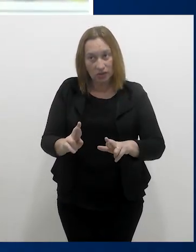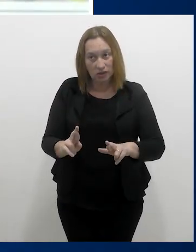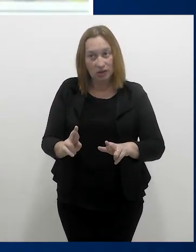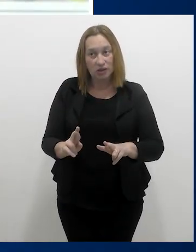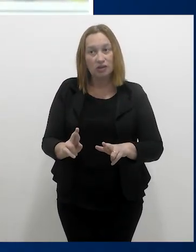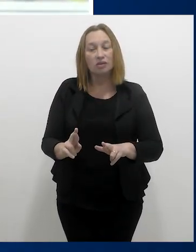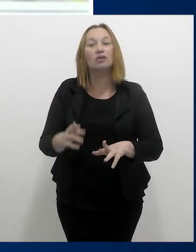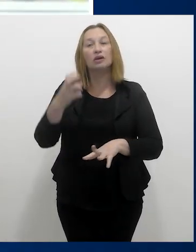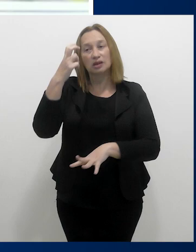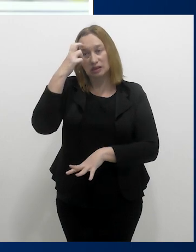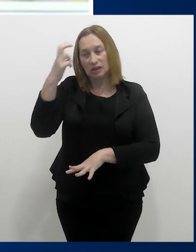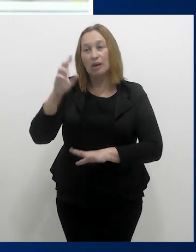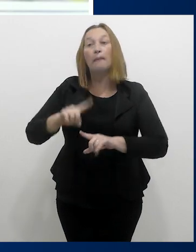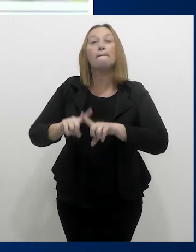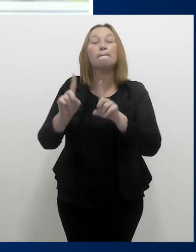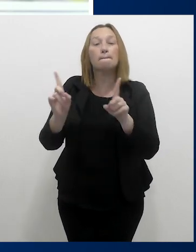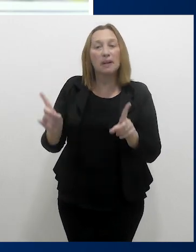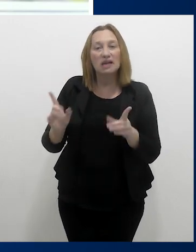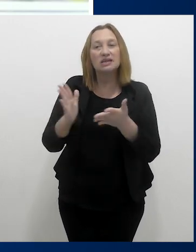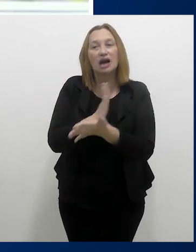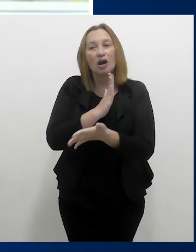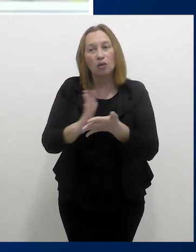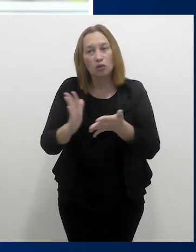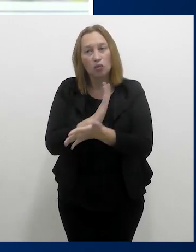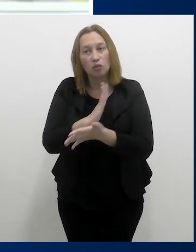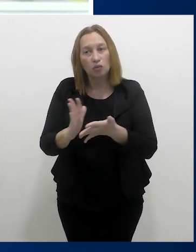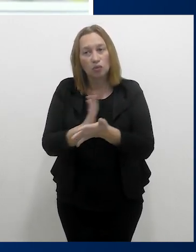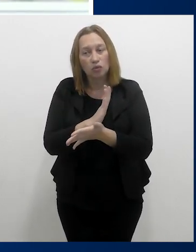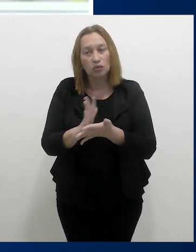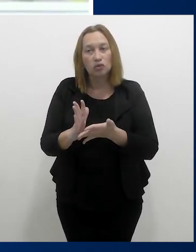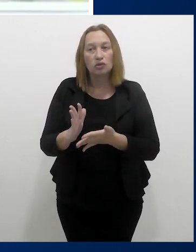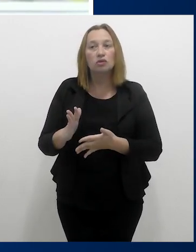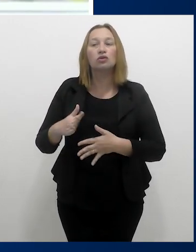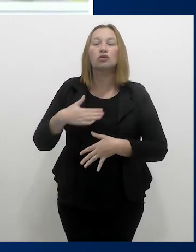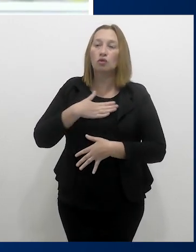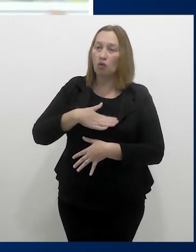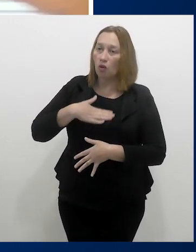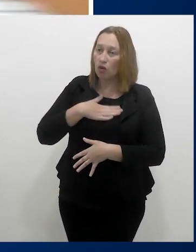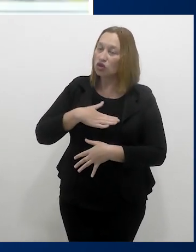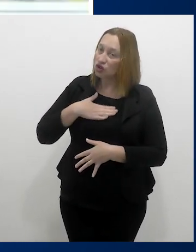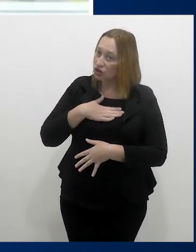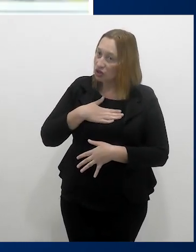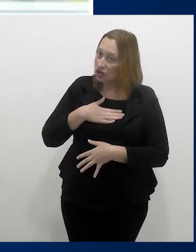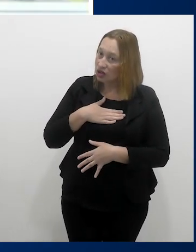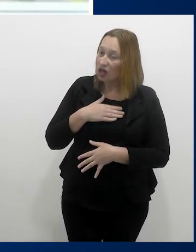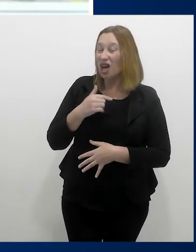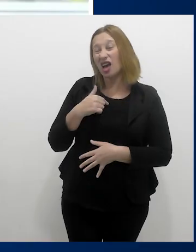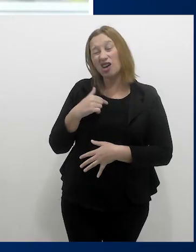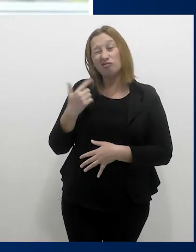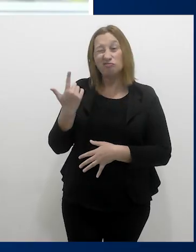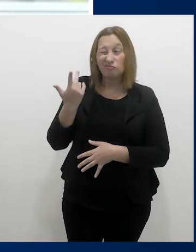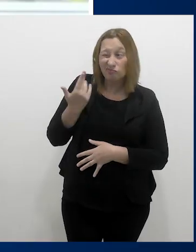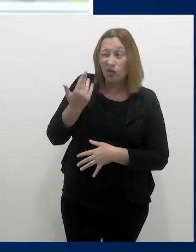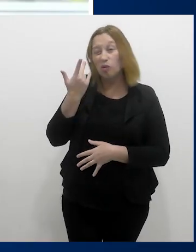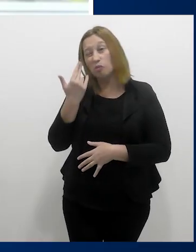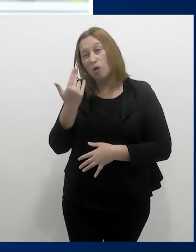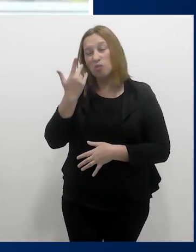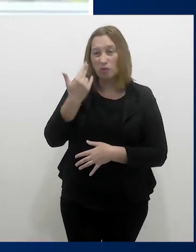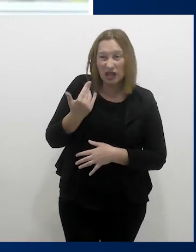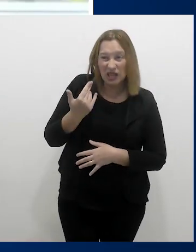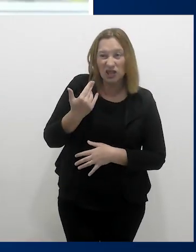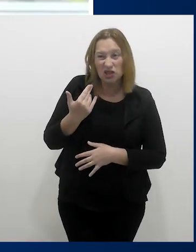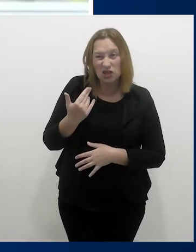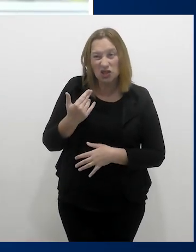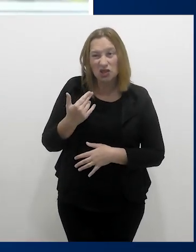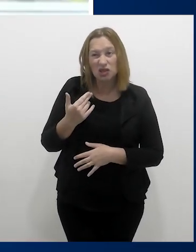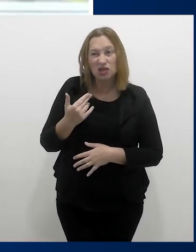respeita ali a propriedade intelectual, mas algumas têm Kindle e gostam. Eu sou uma que raramente eu